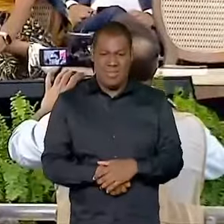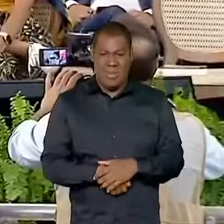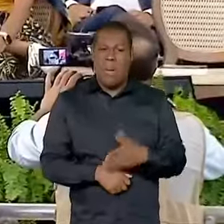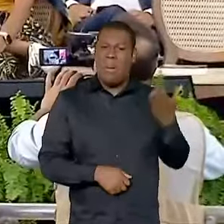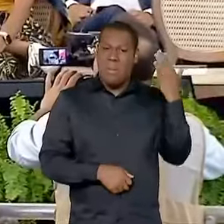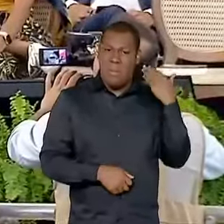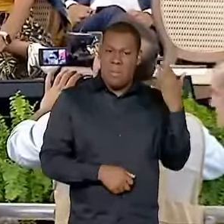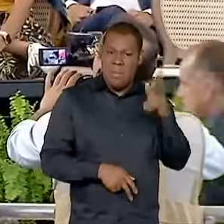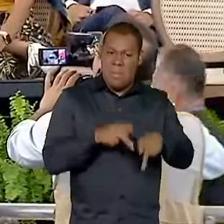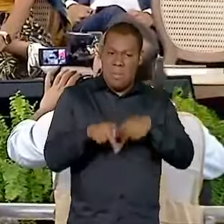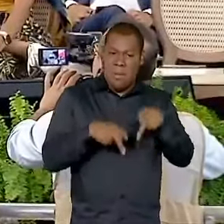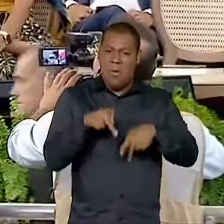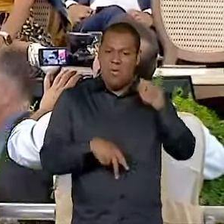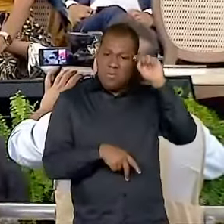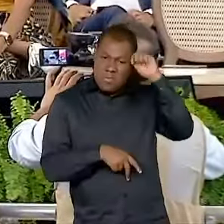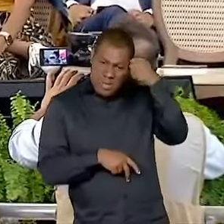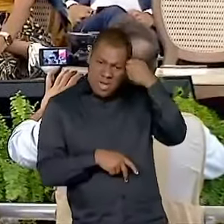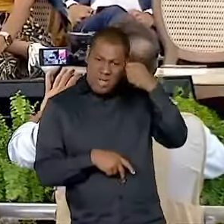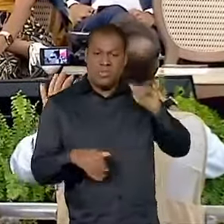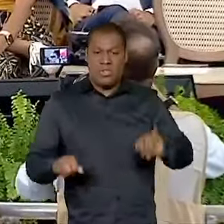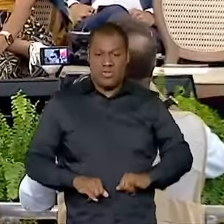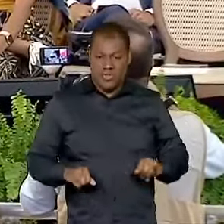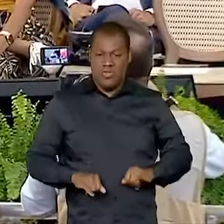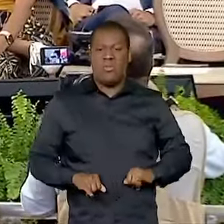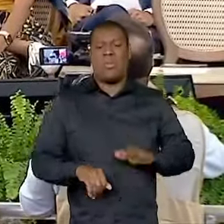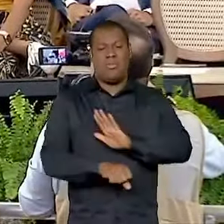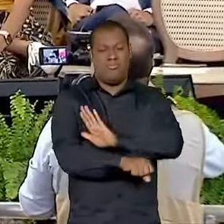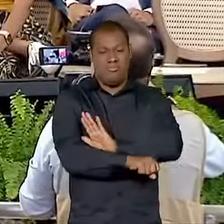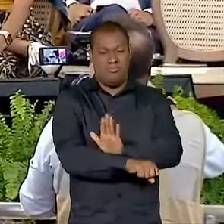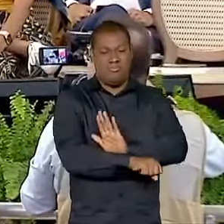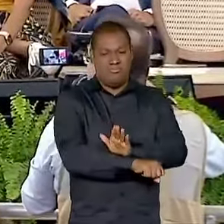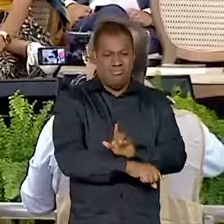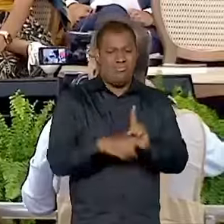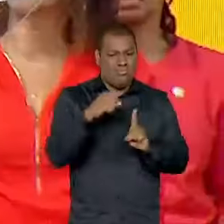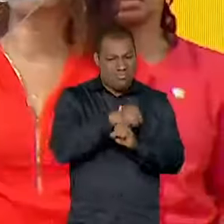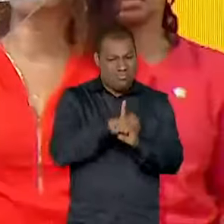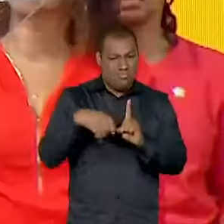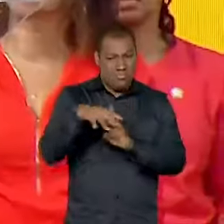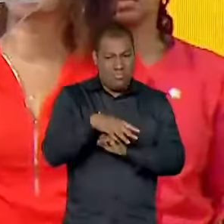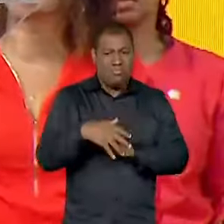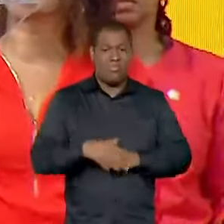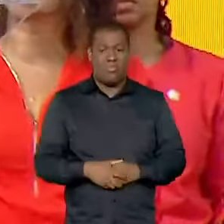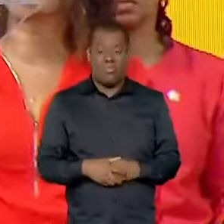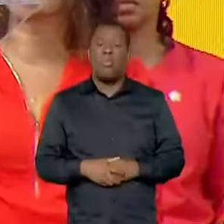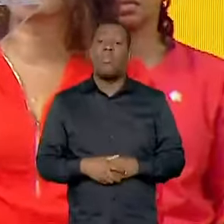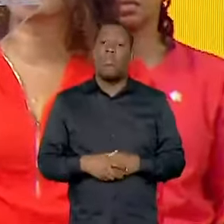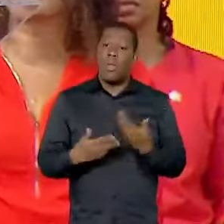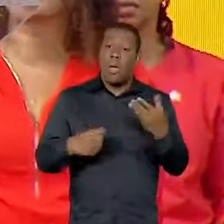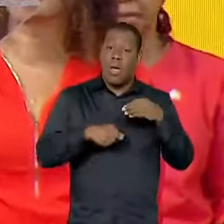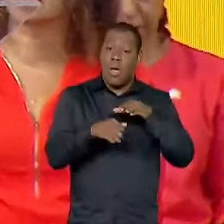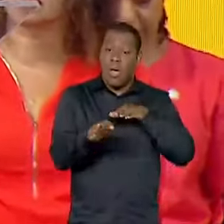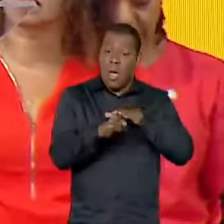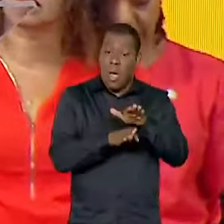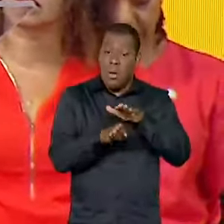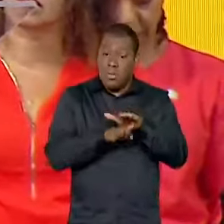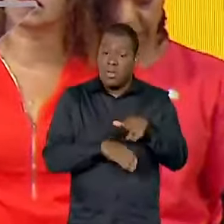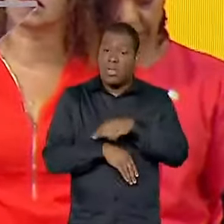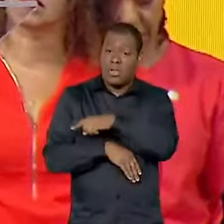na sociedade. Recomendo que todos assistam esse